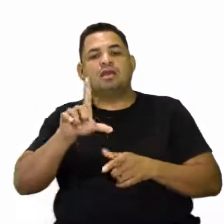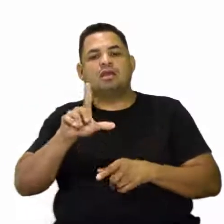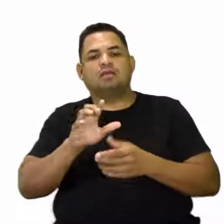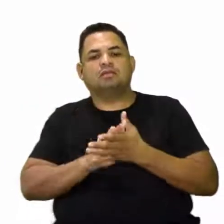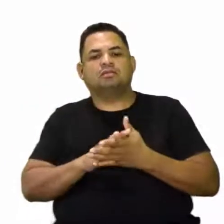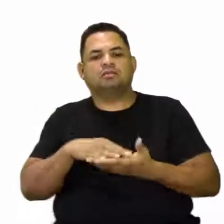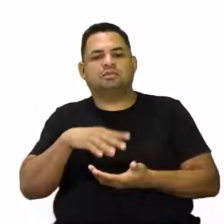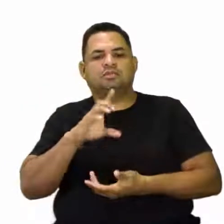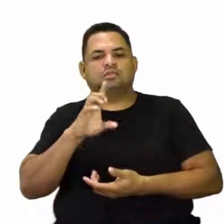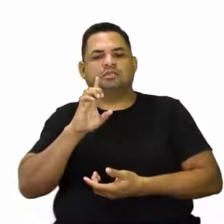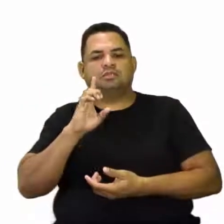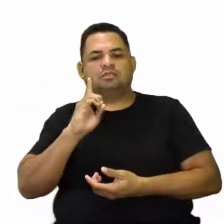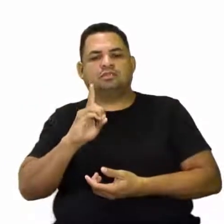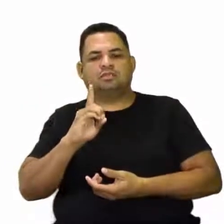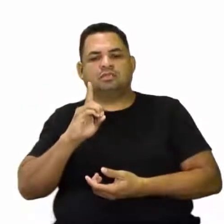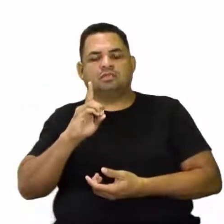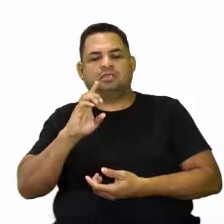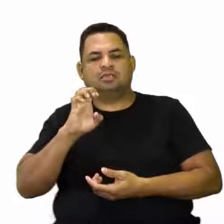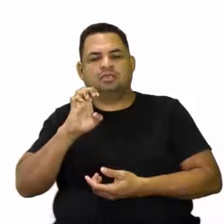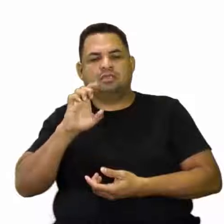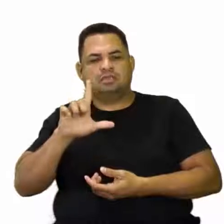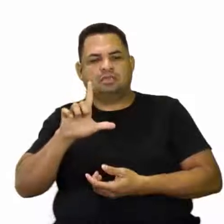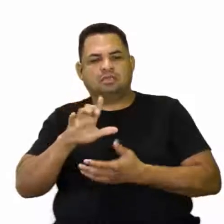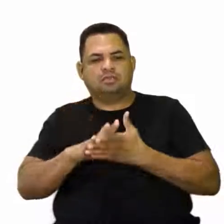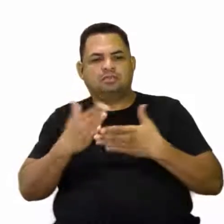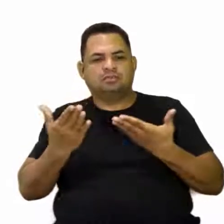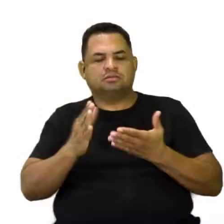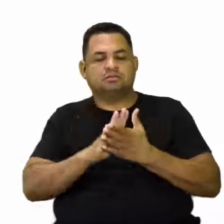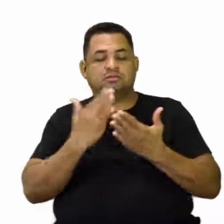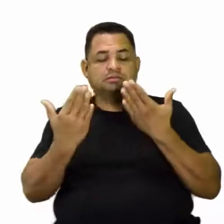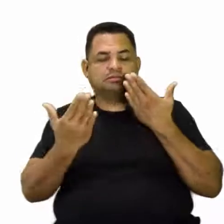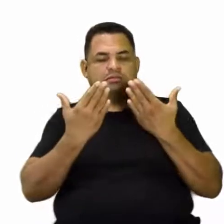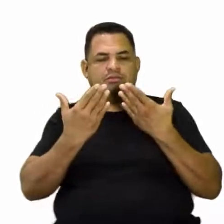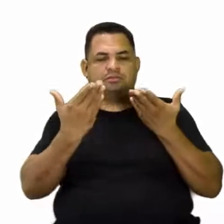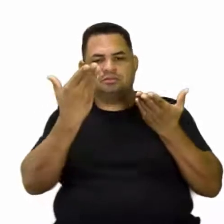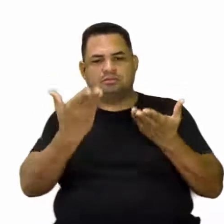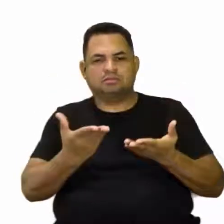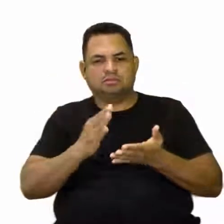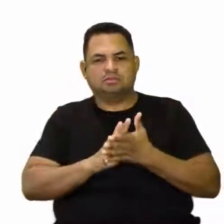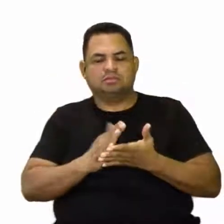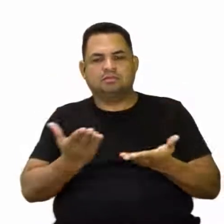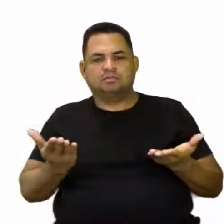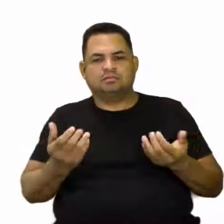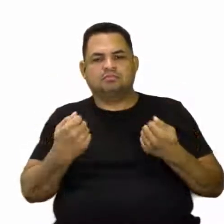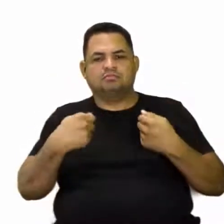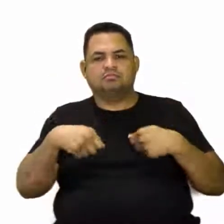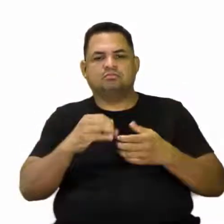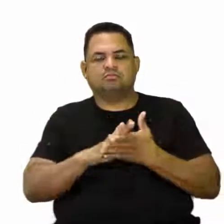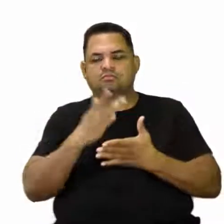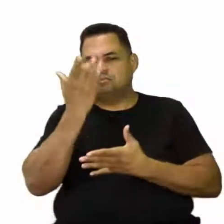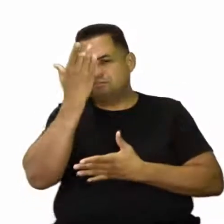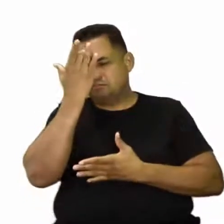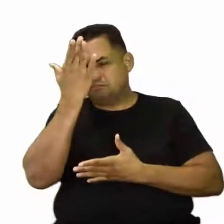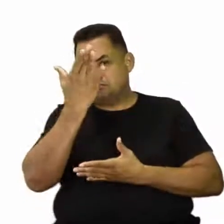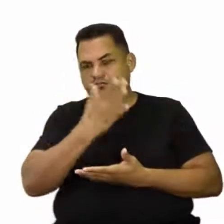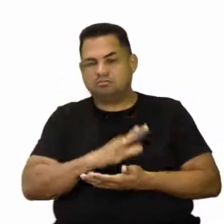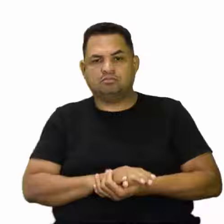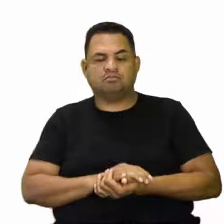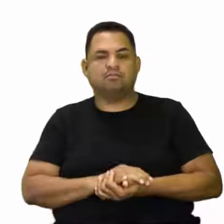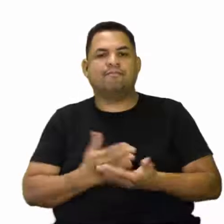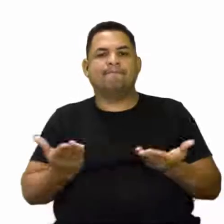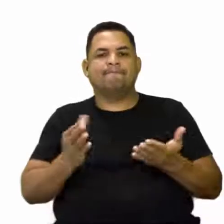acrescentou o DR, né? Então, a gente pode fazer essas comparaçõezinhas para poder Para lembrar. facilitar, né? Na hora